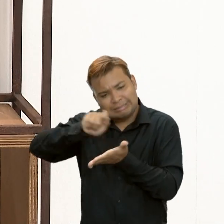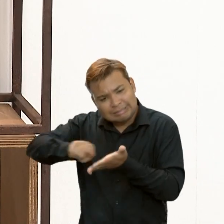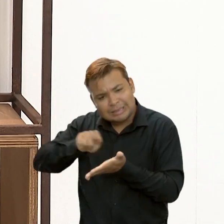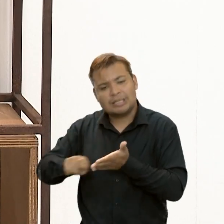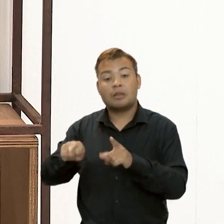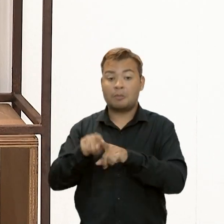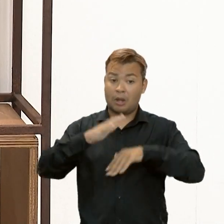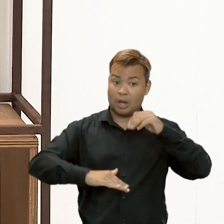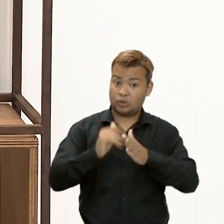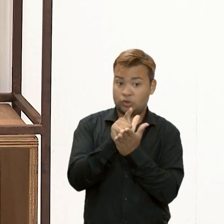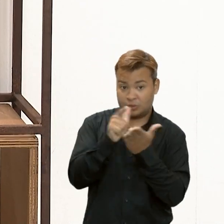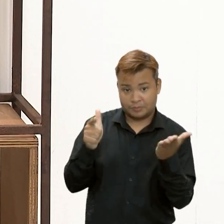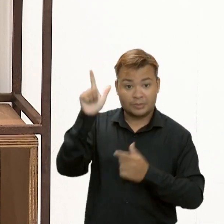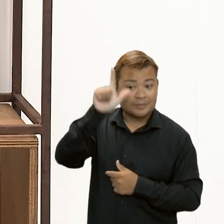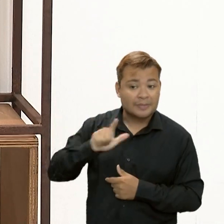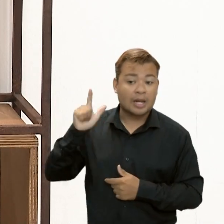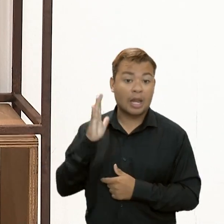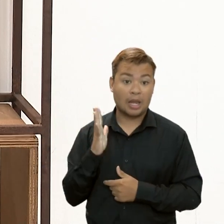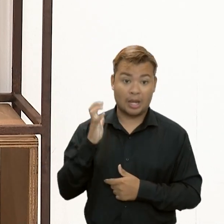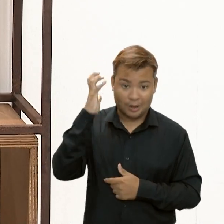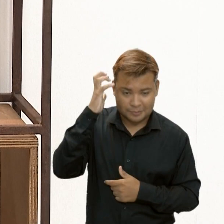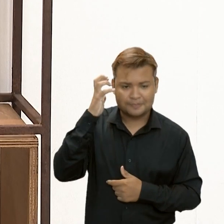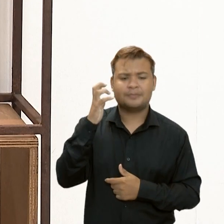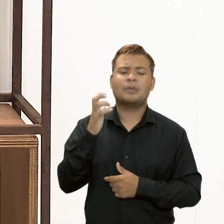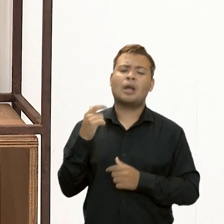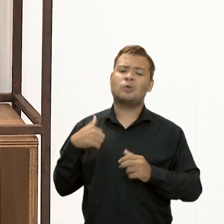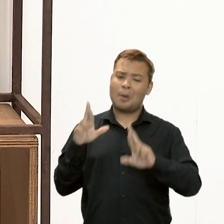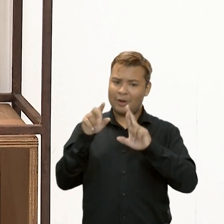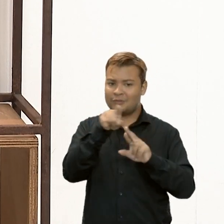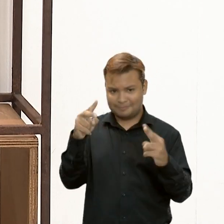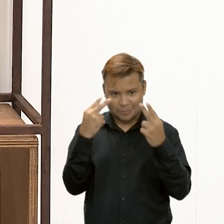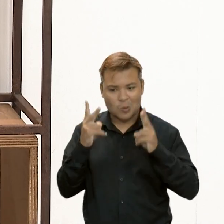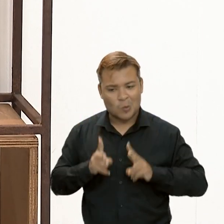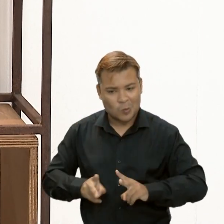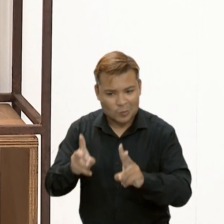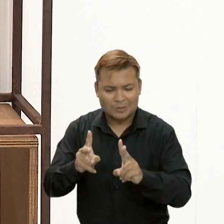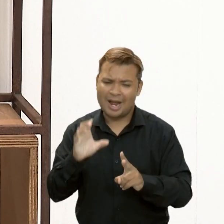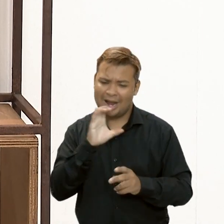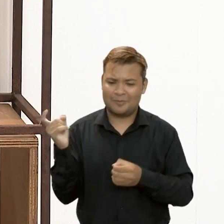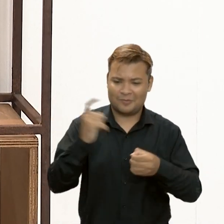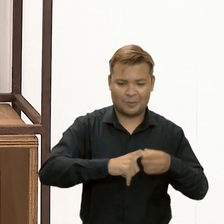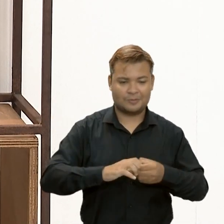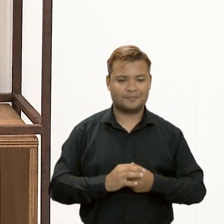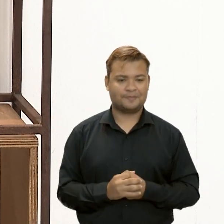também jornalista Leodegária de Jesus. Eu espero que você continue com a gente. Até daqui a pouco.